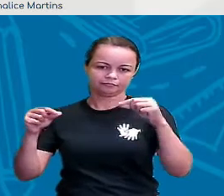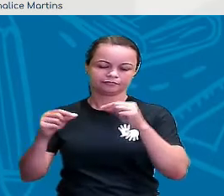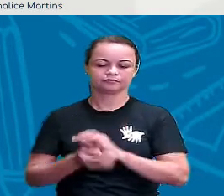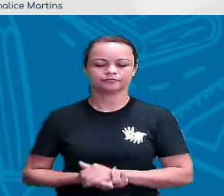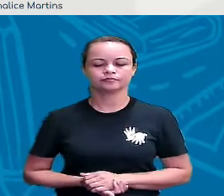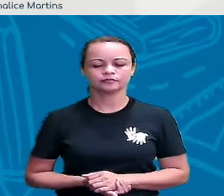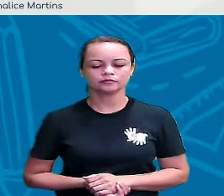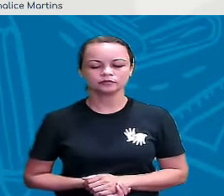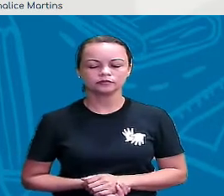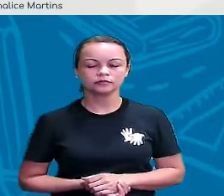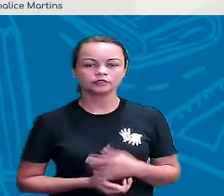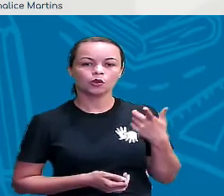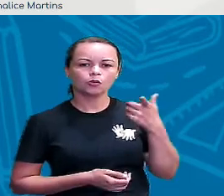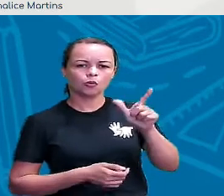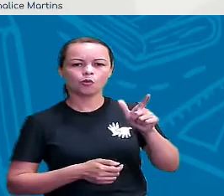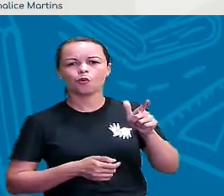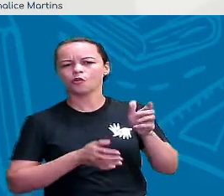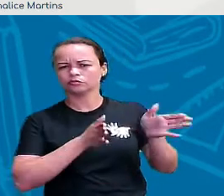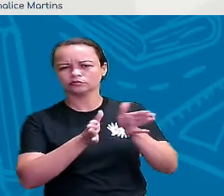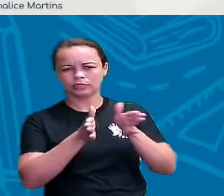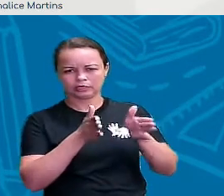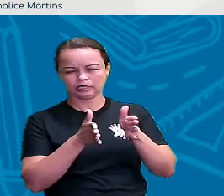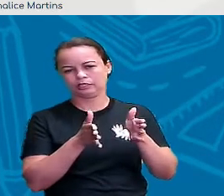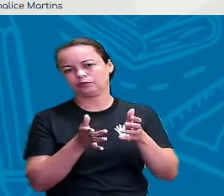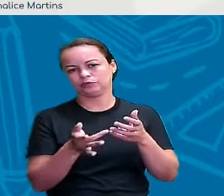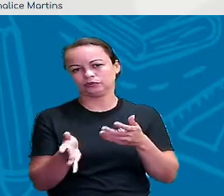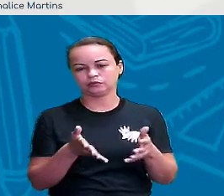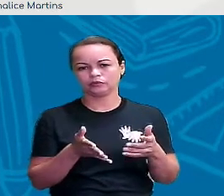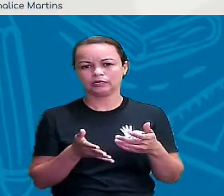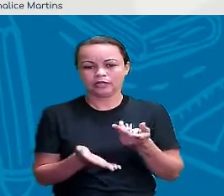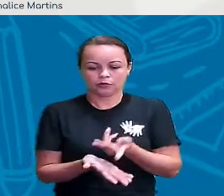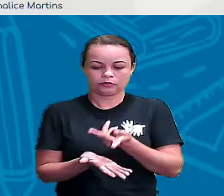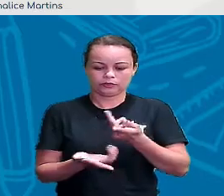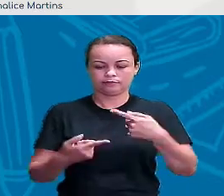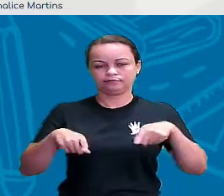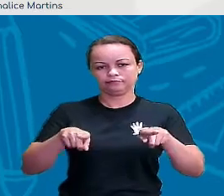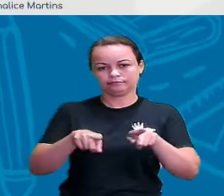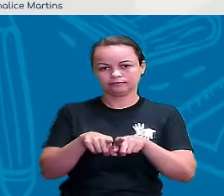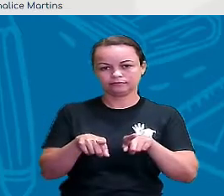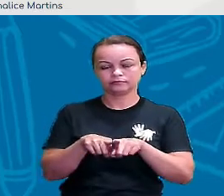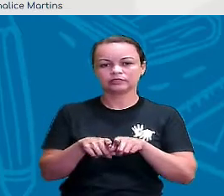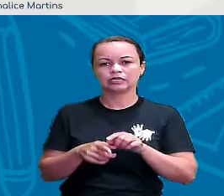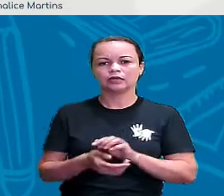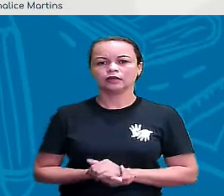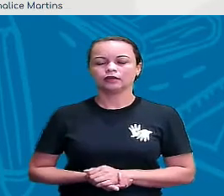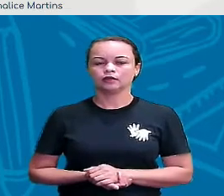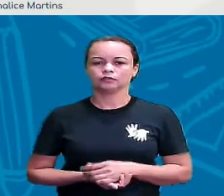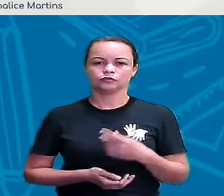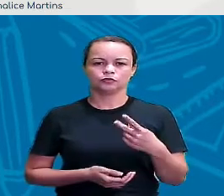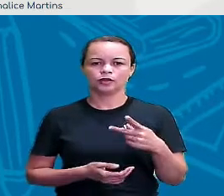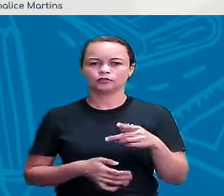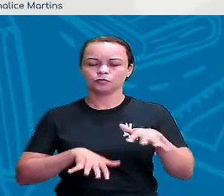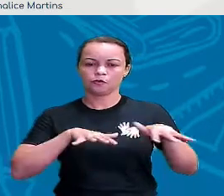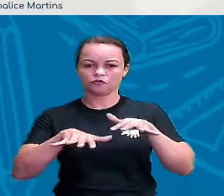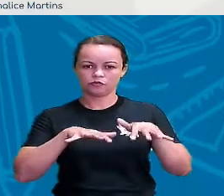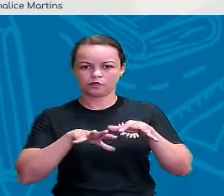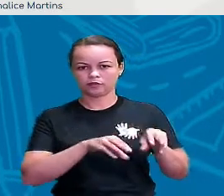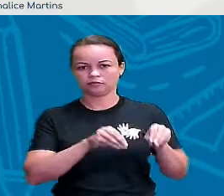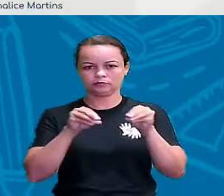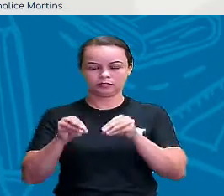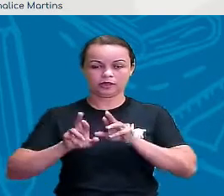um outro período, né, uma outra época em que ocorreu também, no caso aí, um movimento